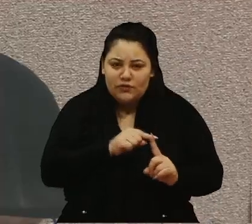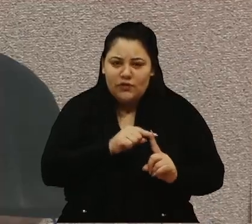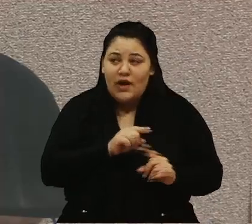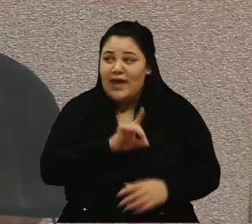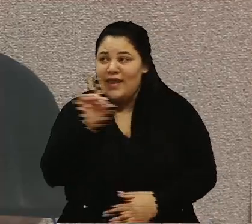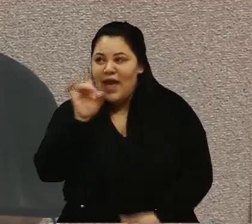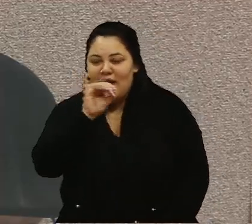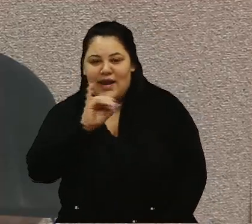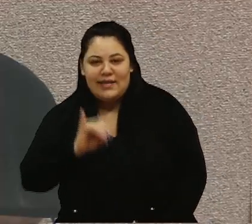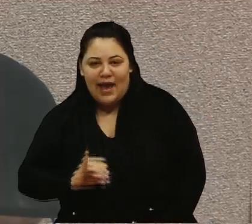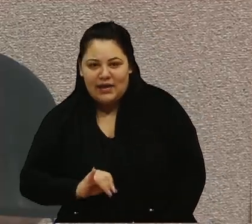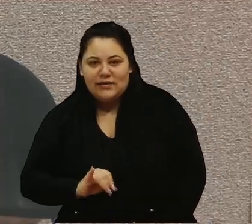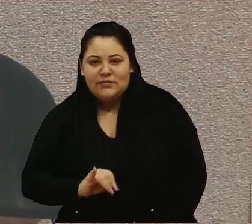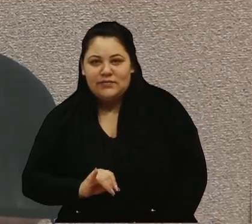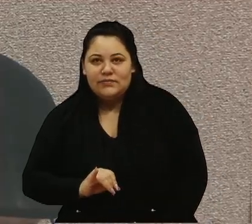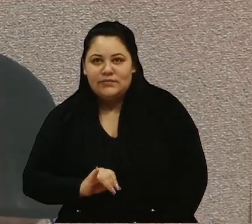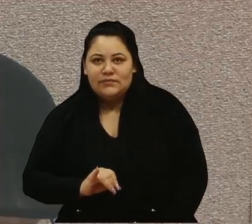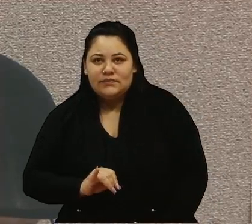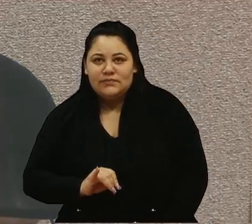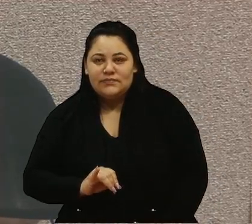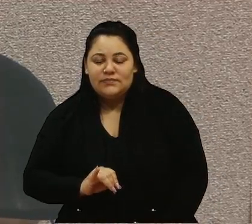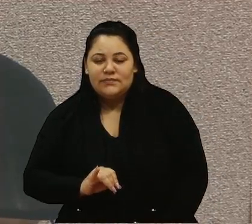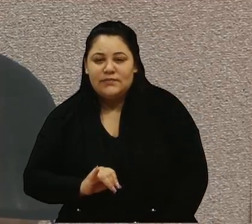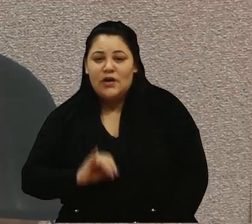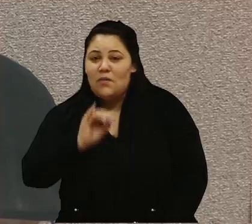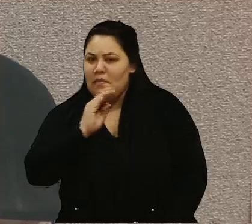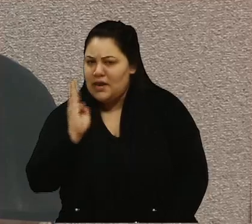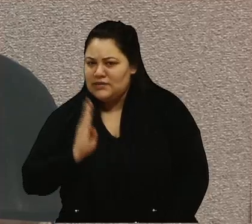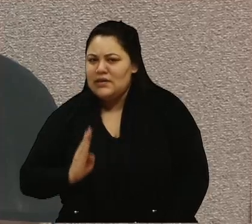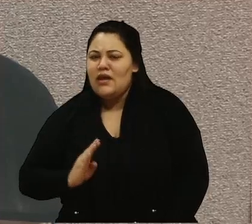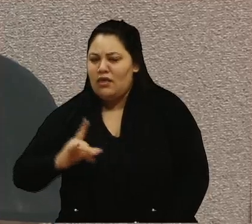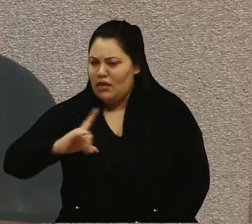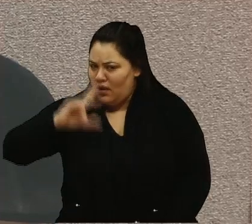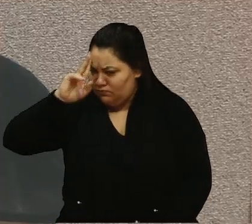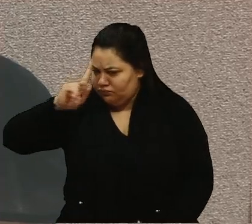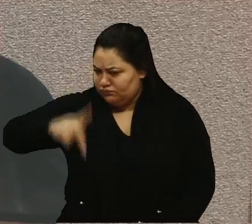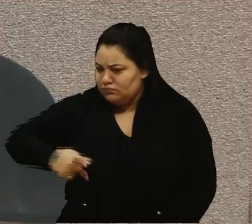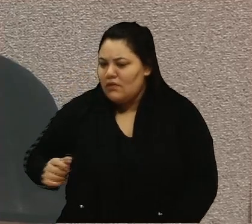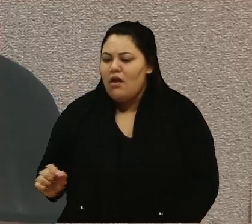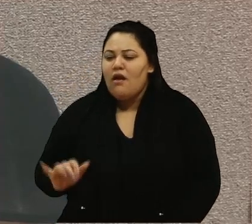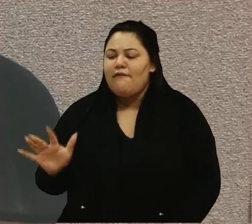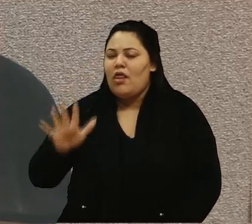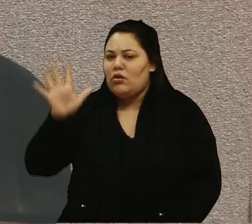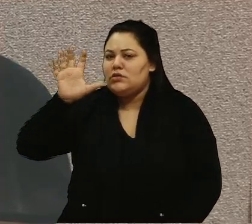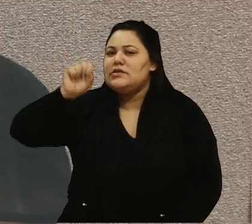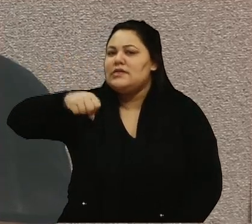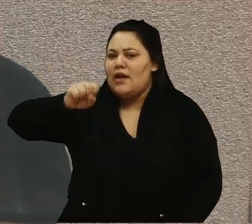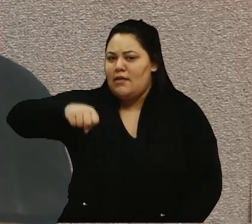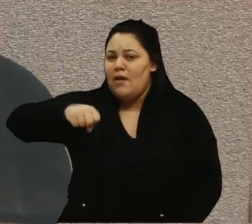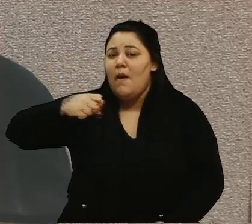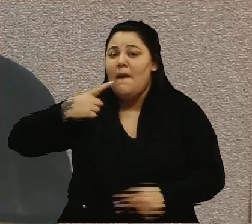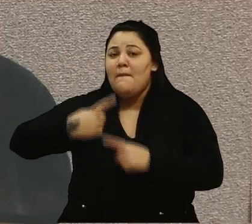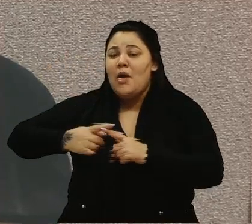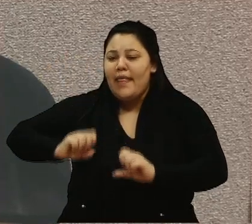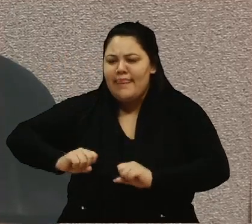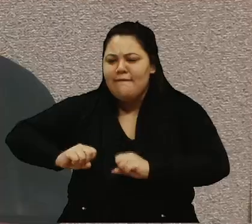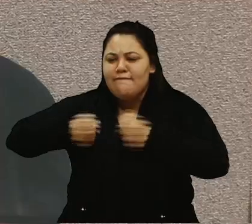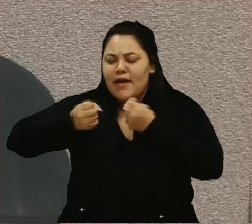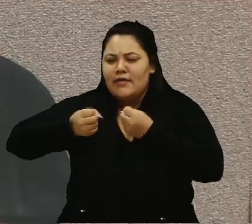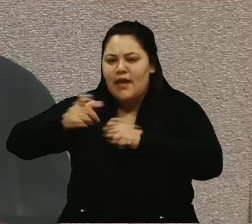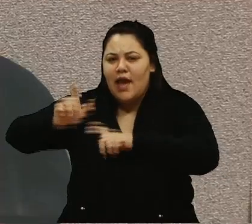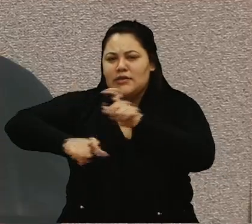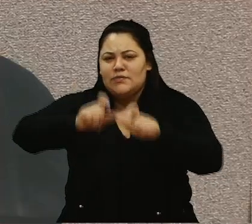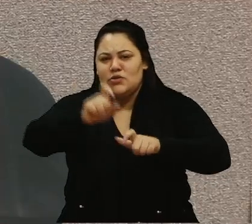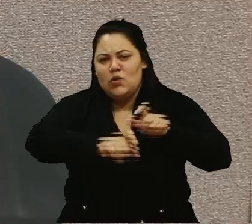Itália, os brasileiros são muito reconhecidos, porque eles defenderam as pessoas